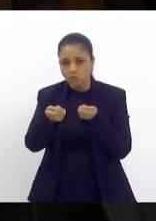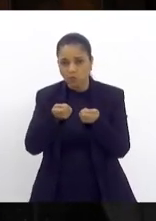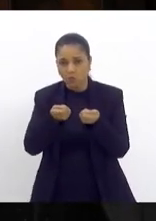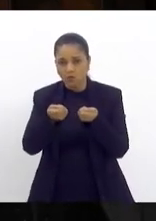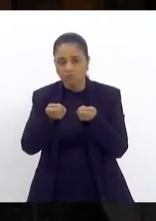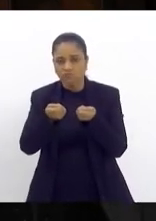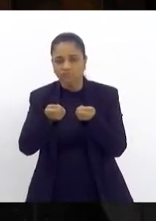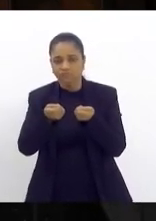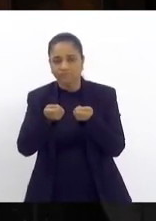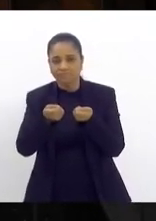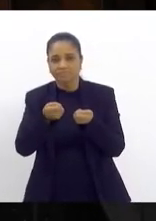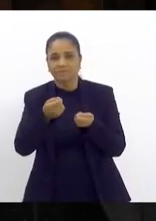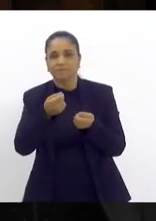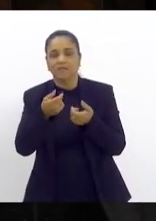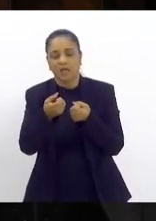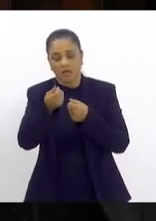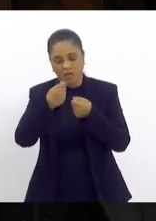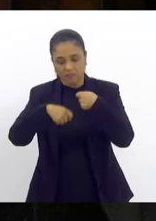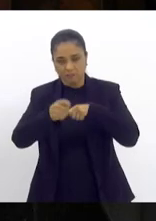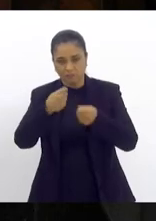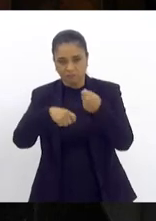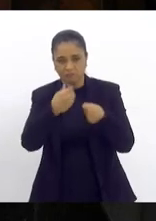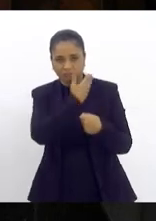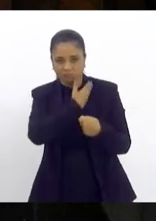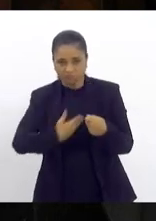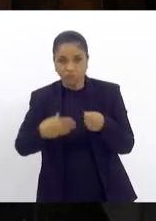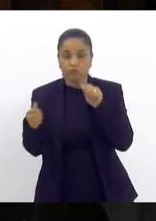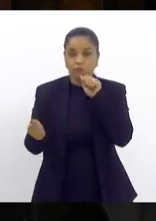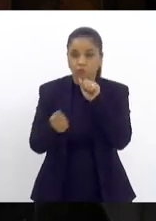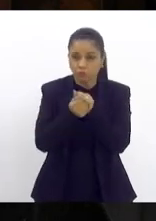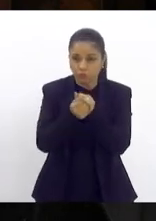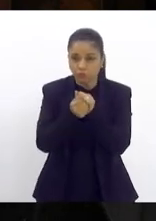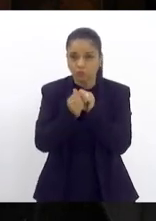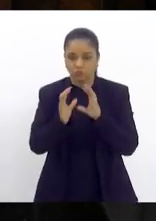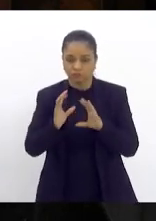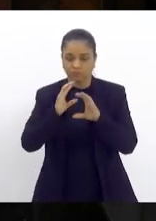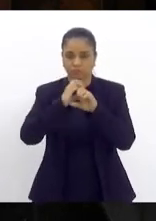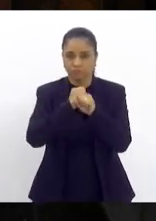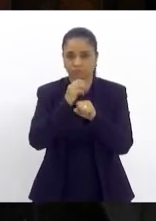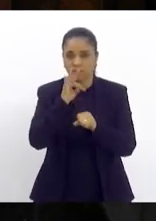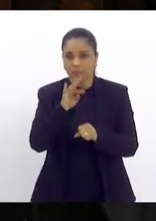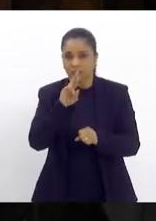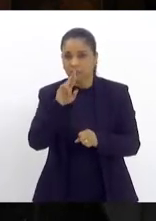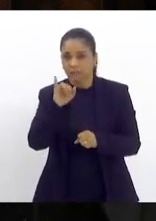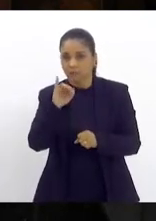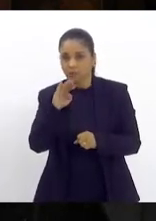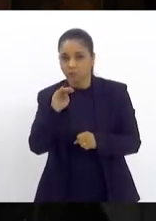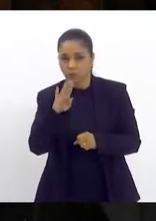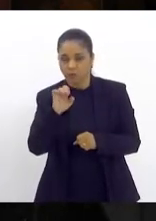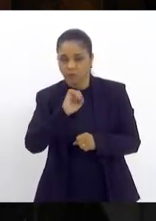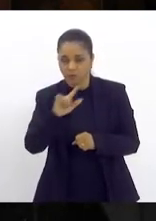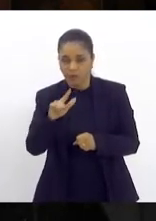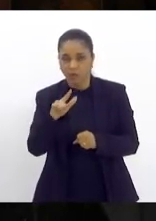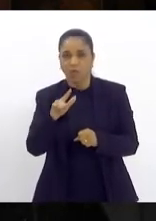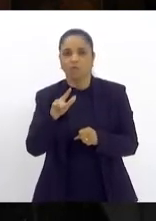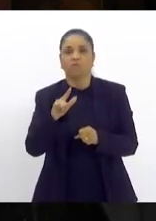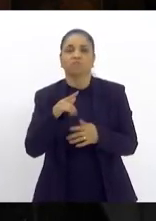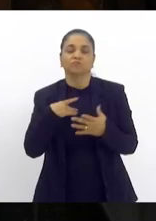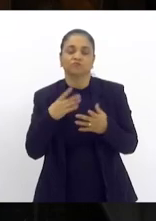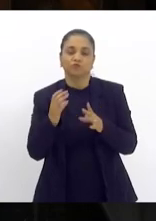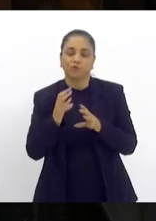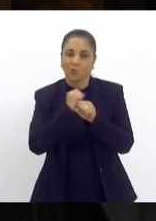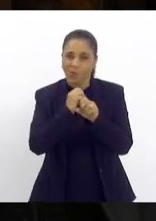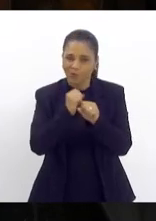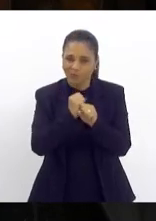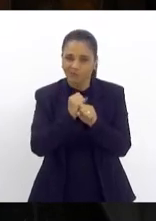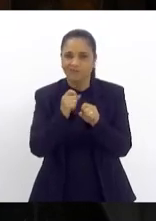pública, junto com o Tribunal de Contas e o Ministério Público. Esse é o nosso mistério maior.